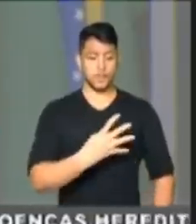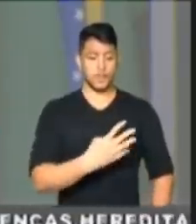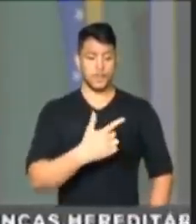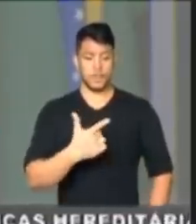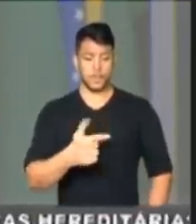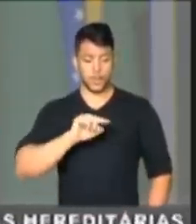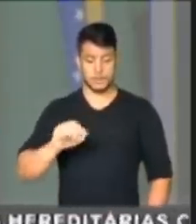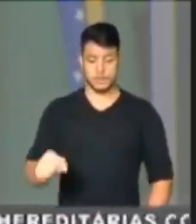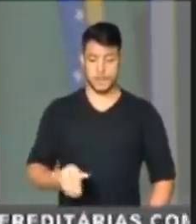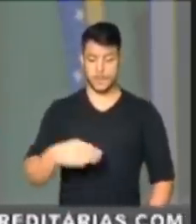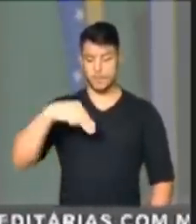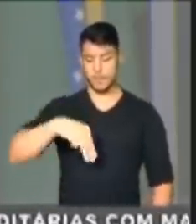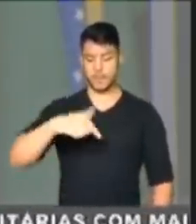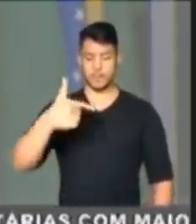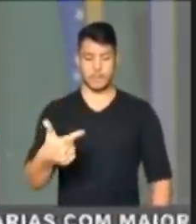quadrados.